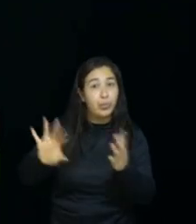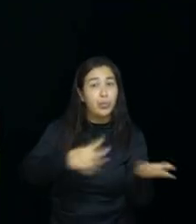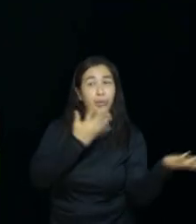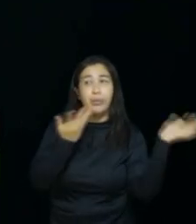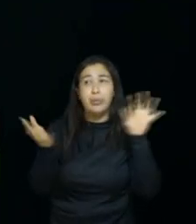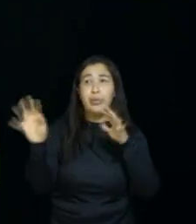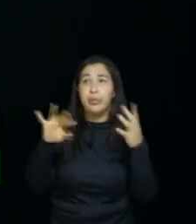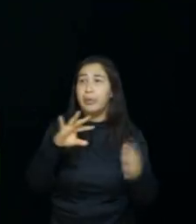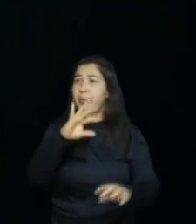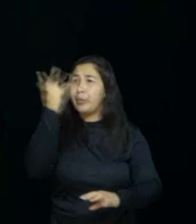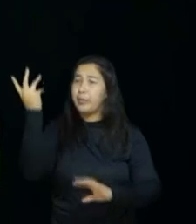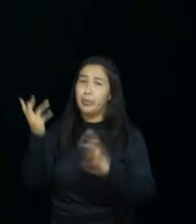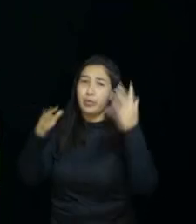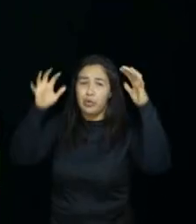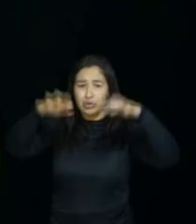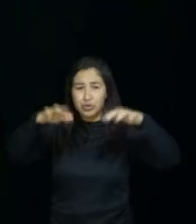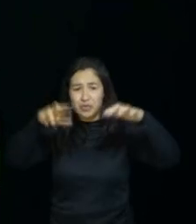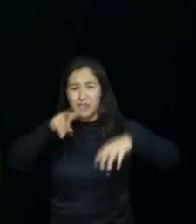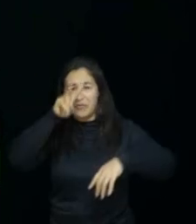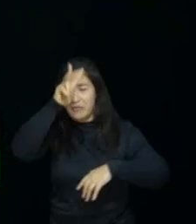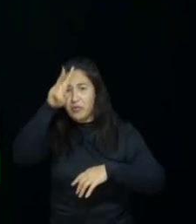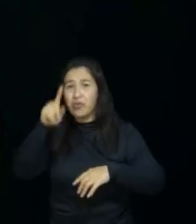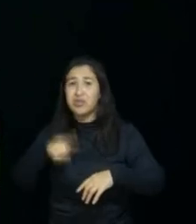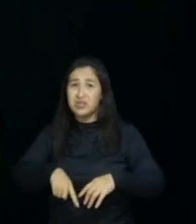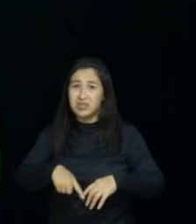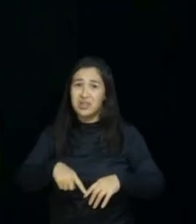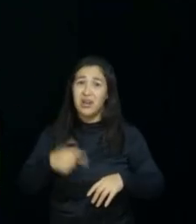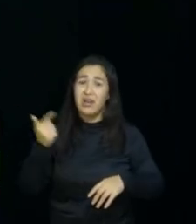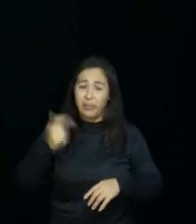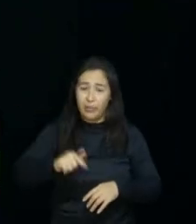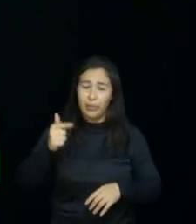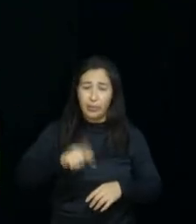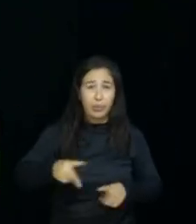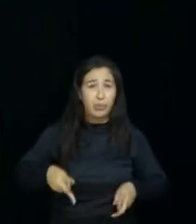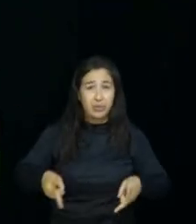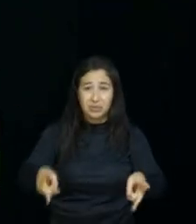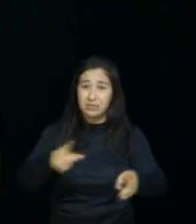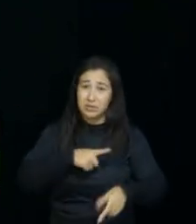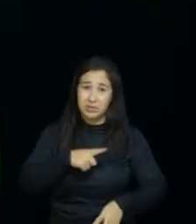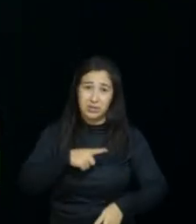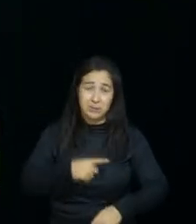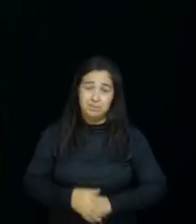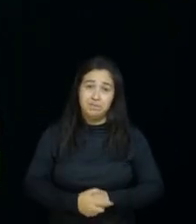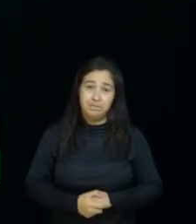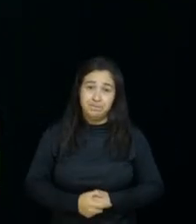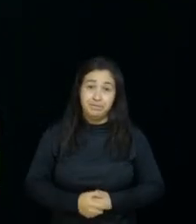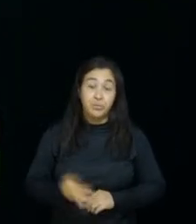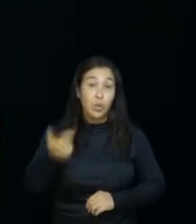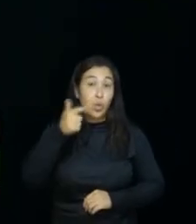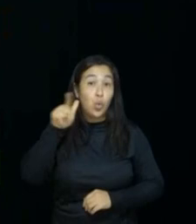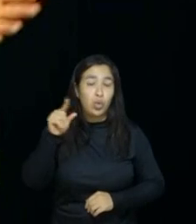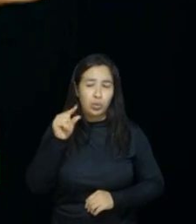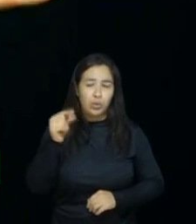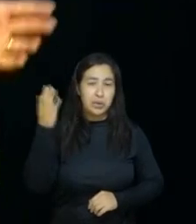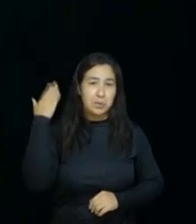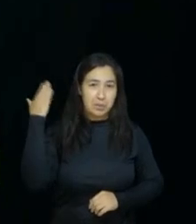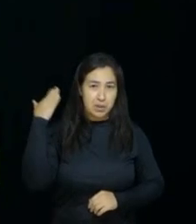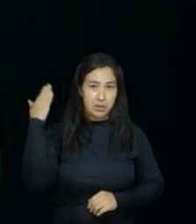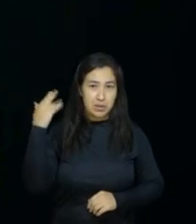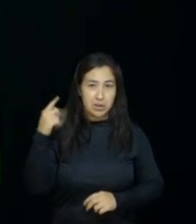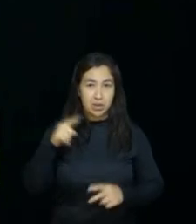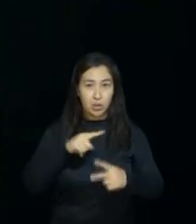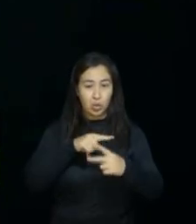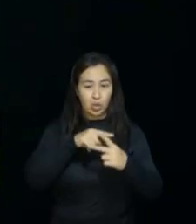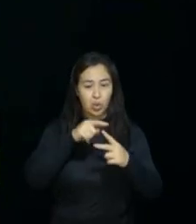cada vez maior. E um outro ponto que eu vou entrar rapidamente e que também me chamou muita atenção foi algum tempo atrás, uns 2 meses